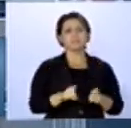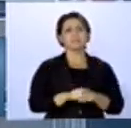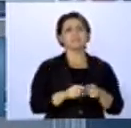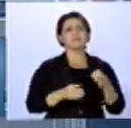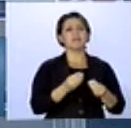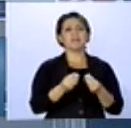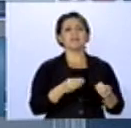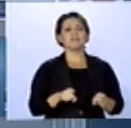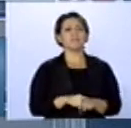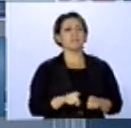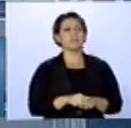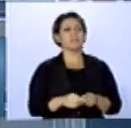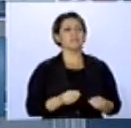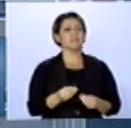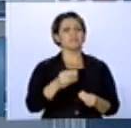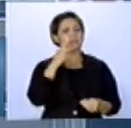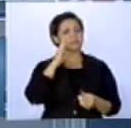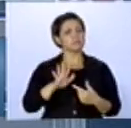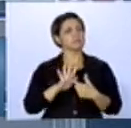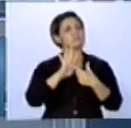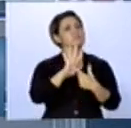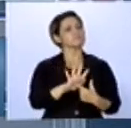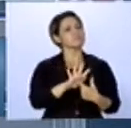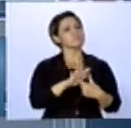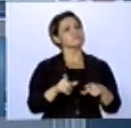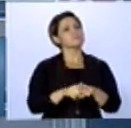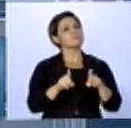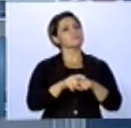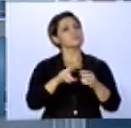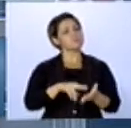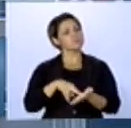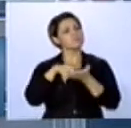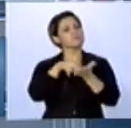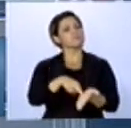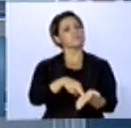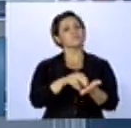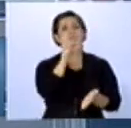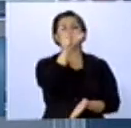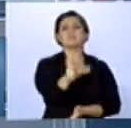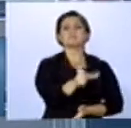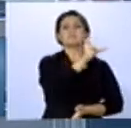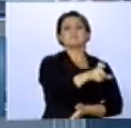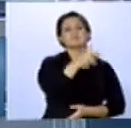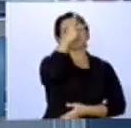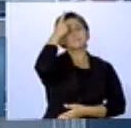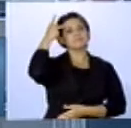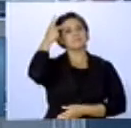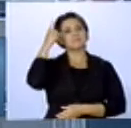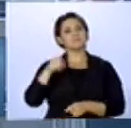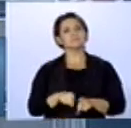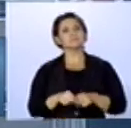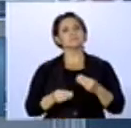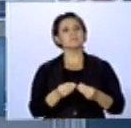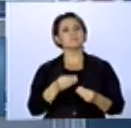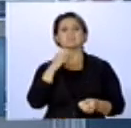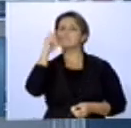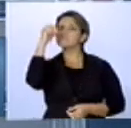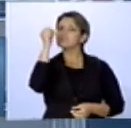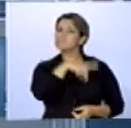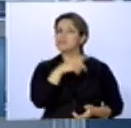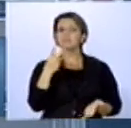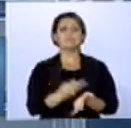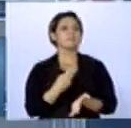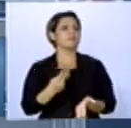eu senhor presidente as justificativas apresentadas fortalecimento da Cidadania e da democracia falso